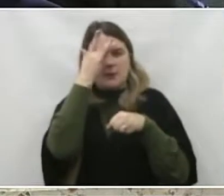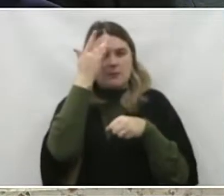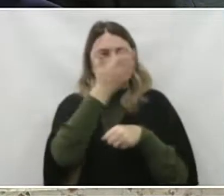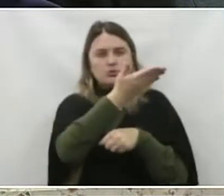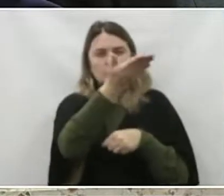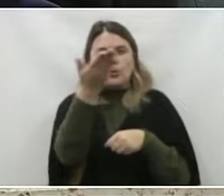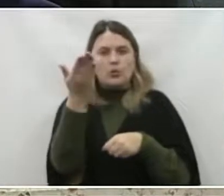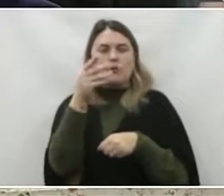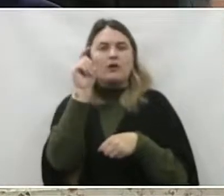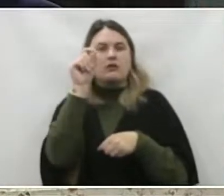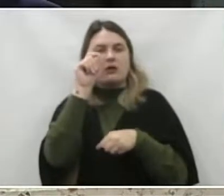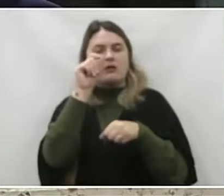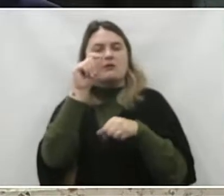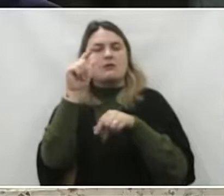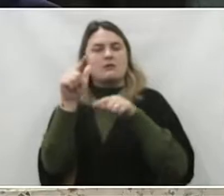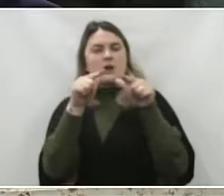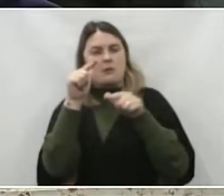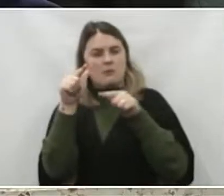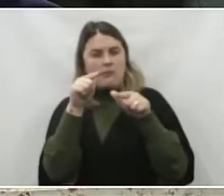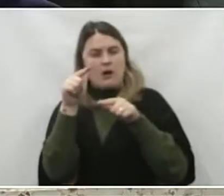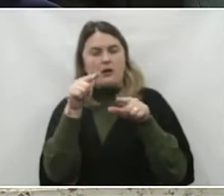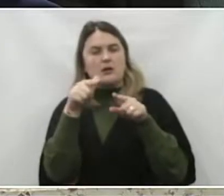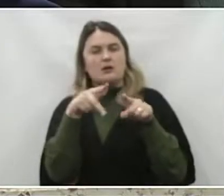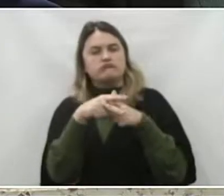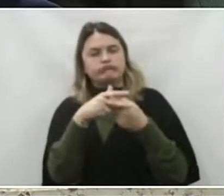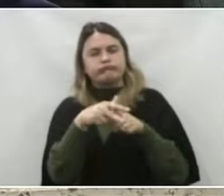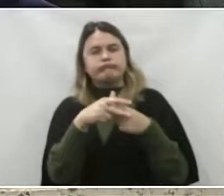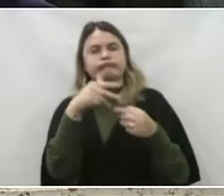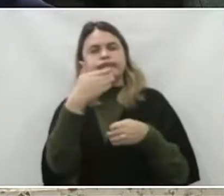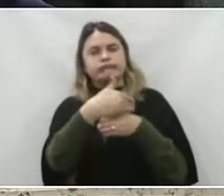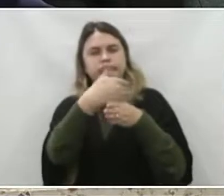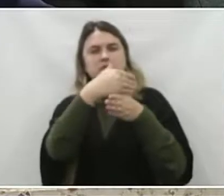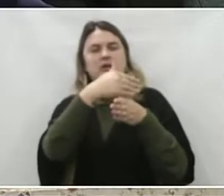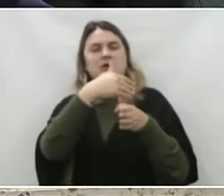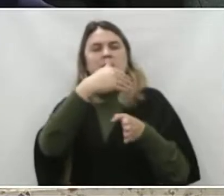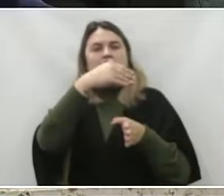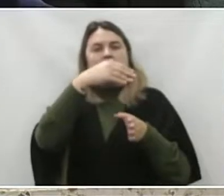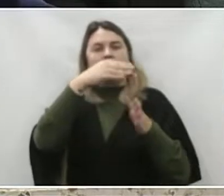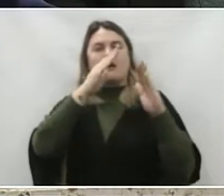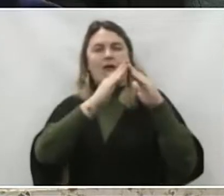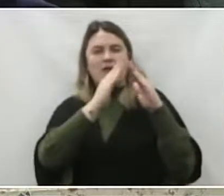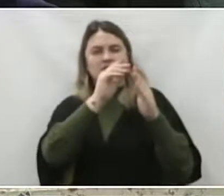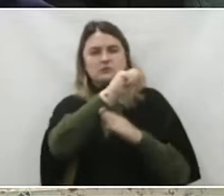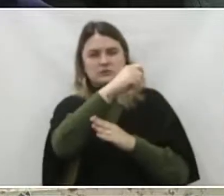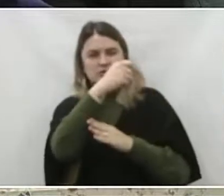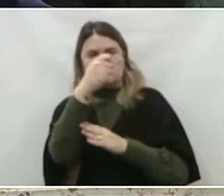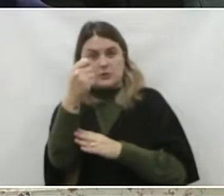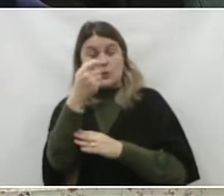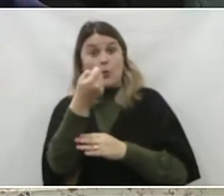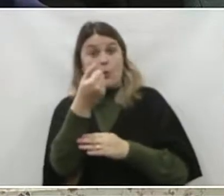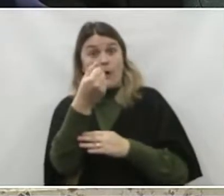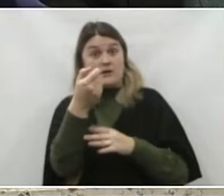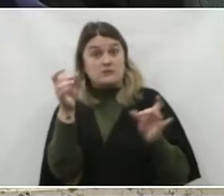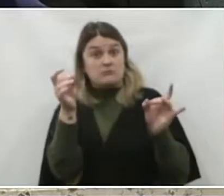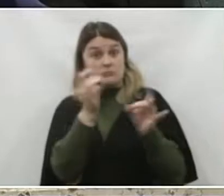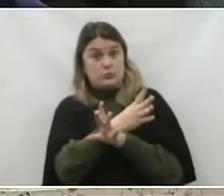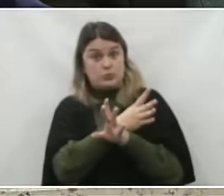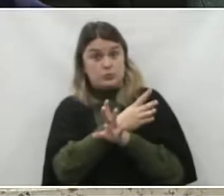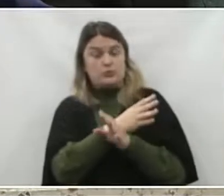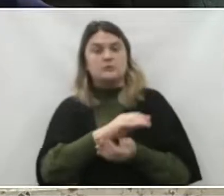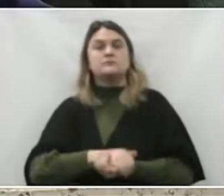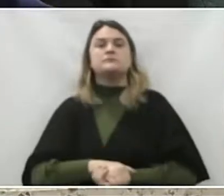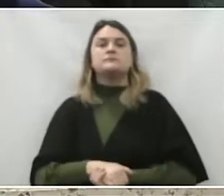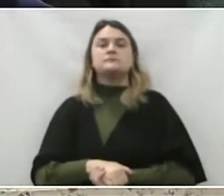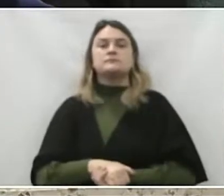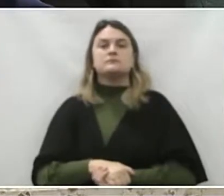com os funcionários que estão trabalhando no centro comunitário e já está quase pronto a